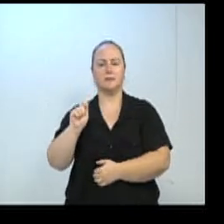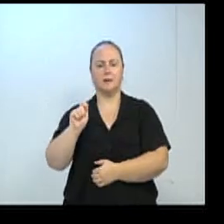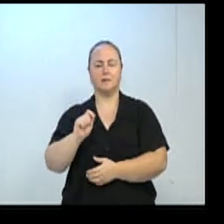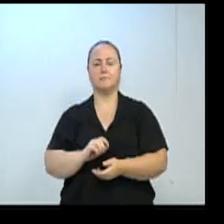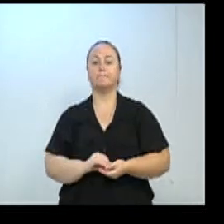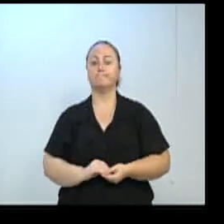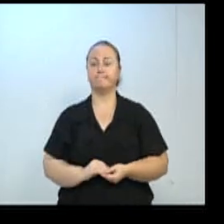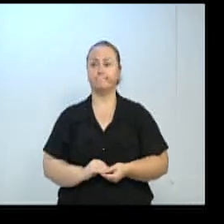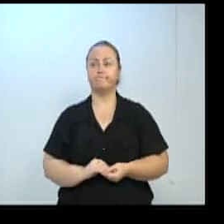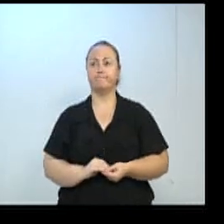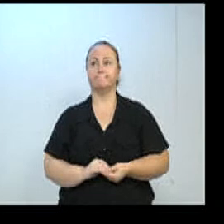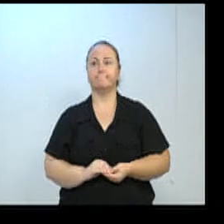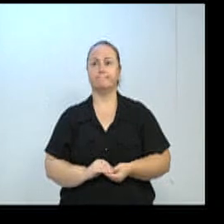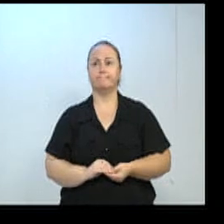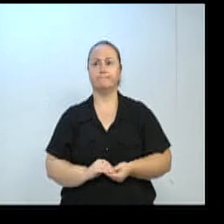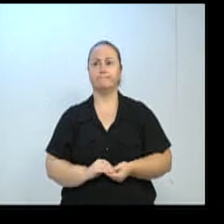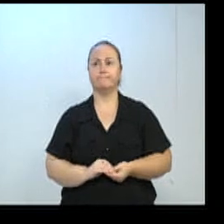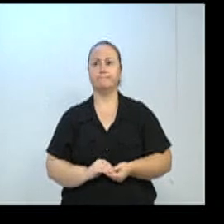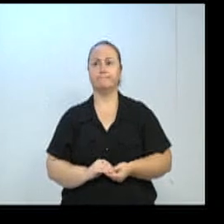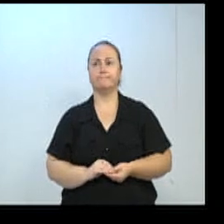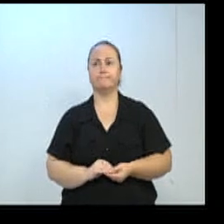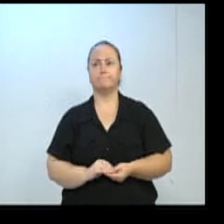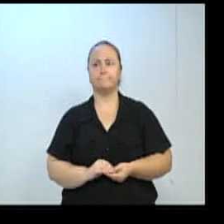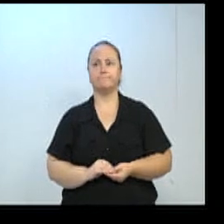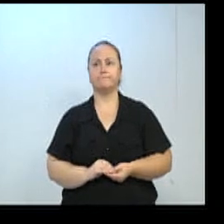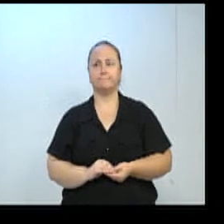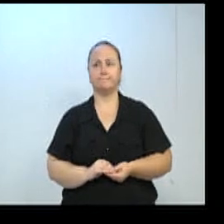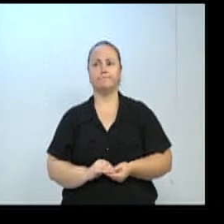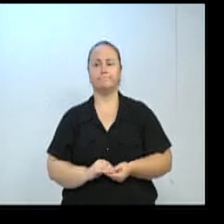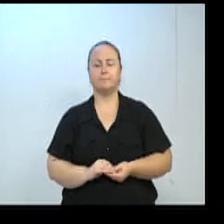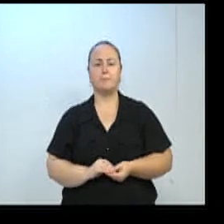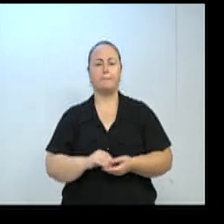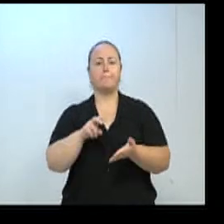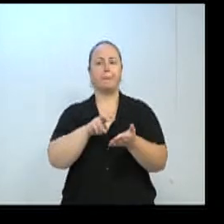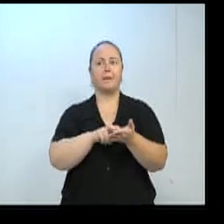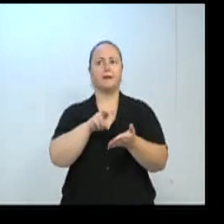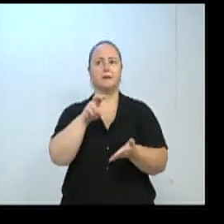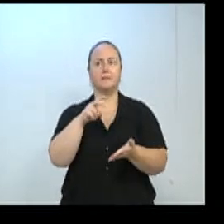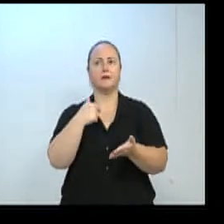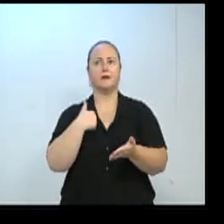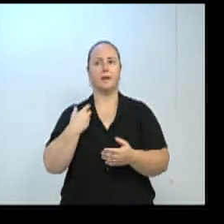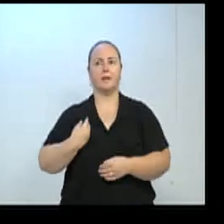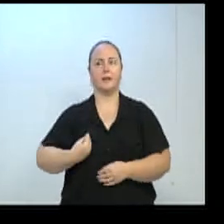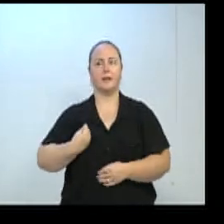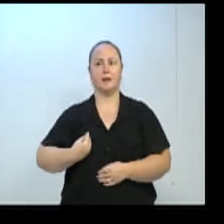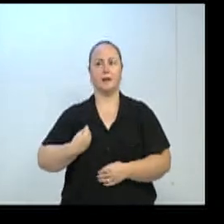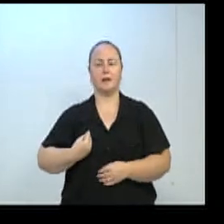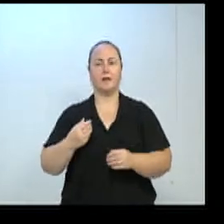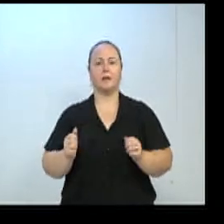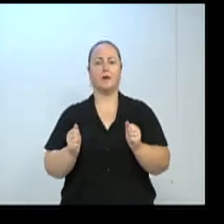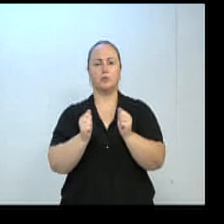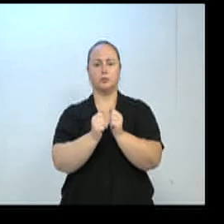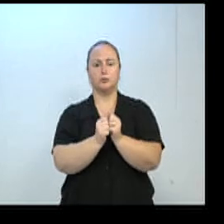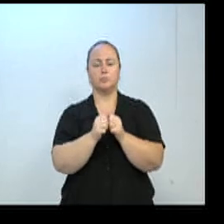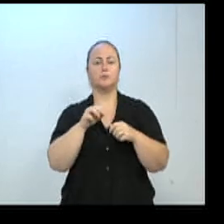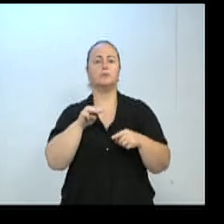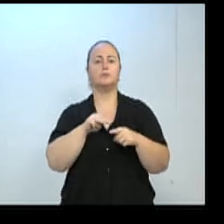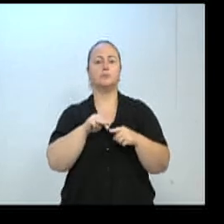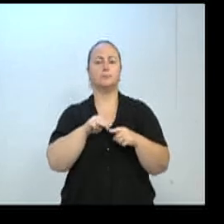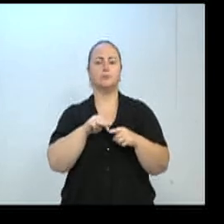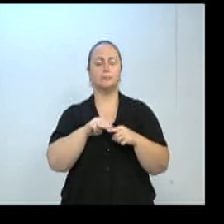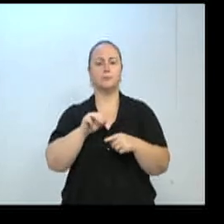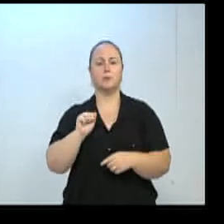E, senhores, a próxima ali, hoje de manhã eu estive na prestação de conta, né, do nosso município, lá na